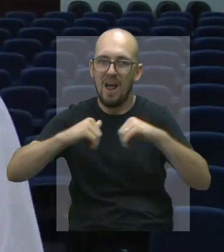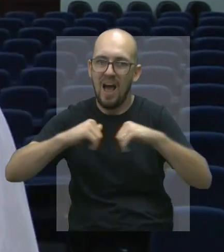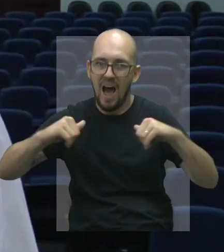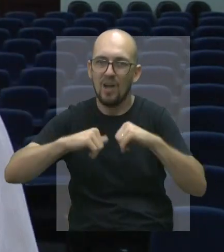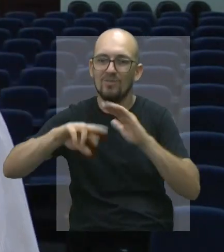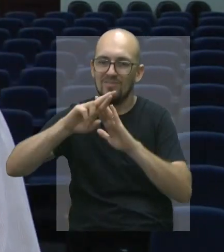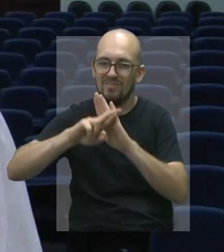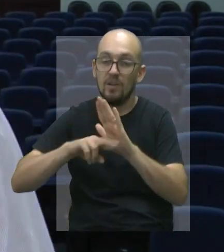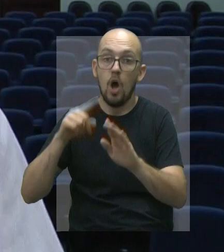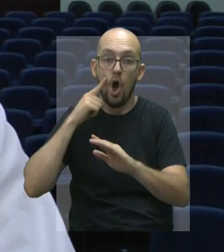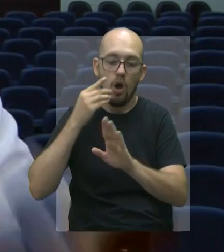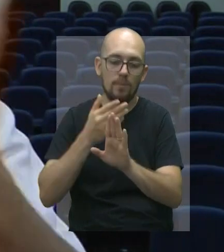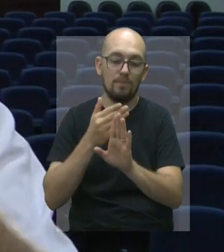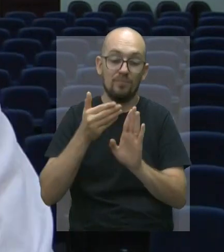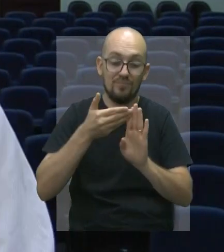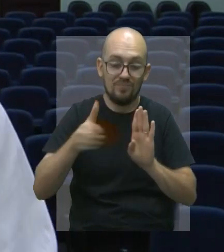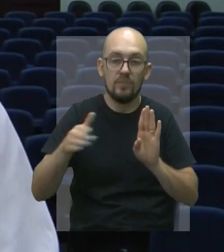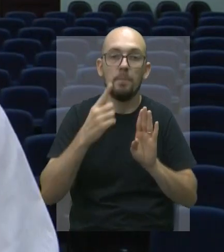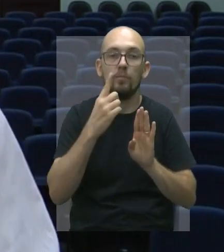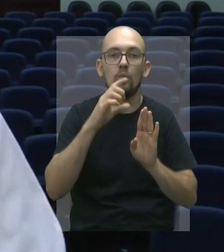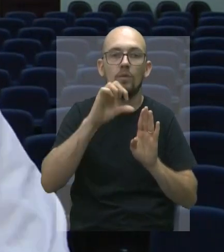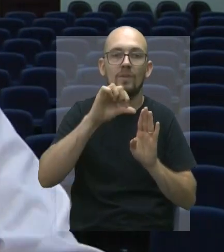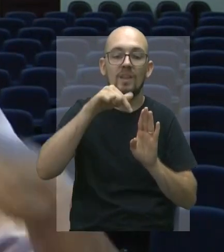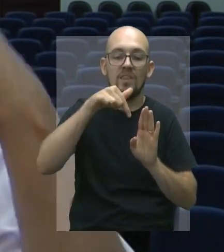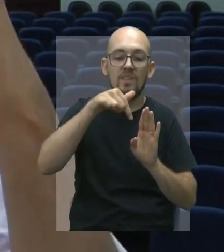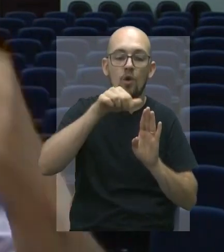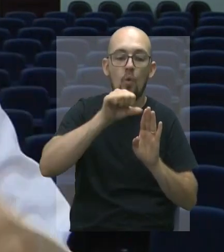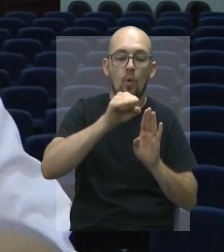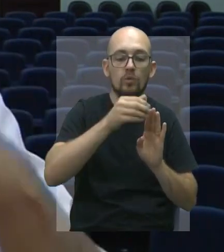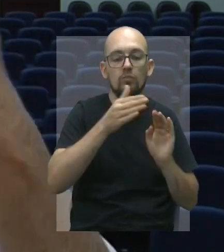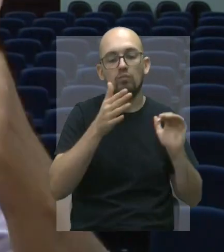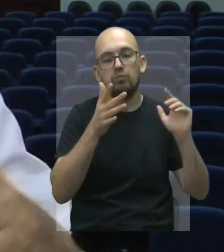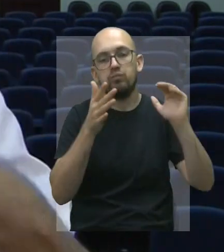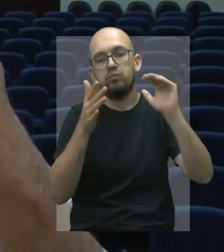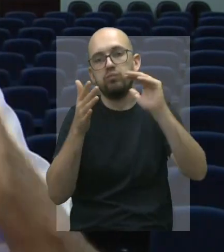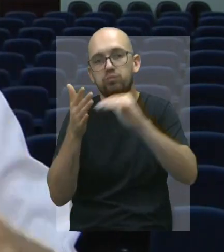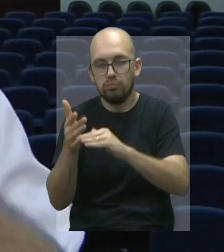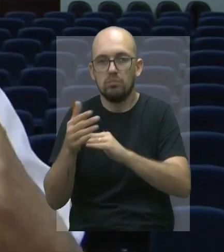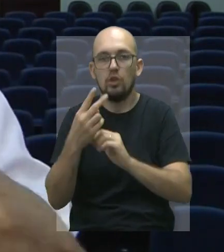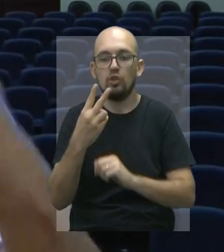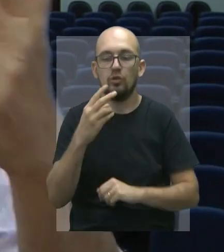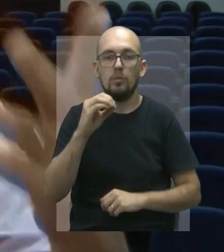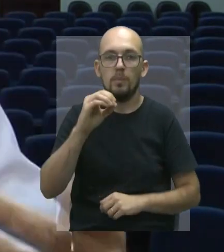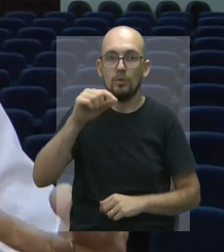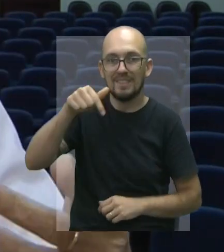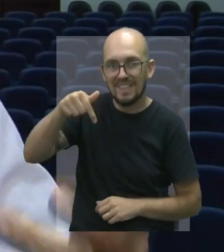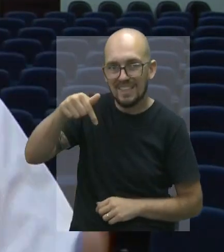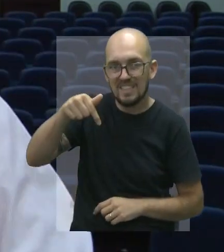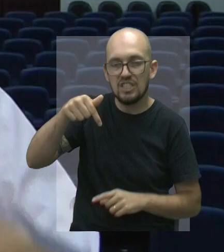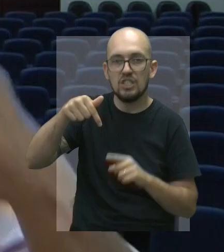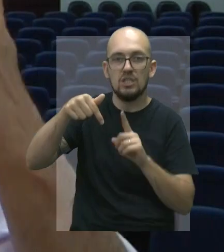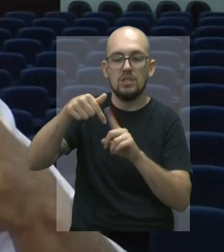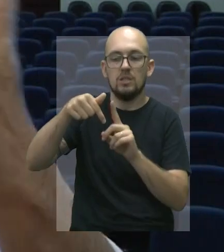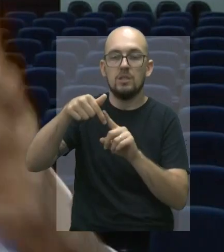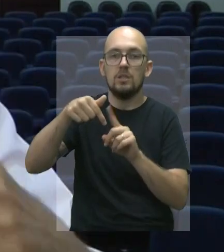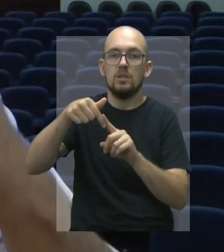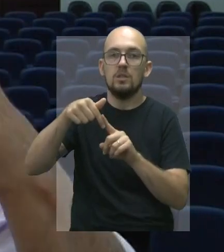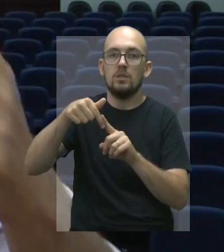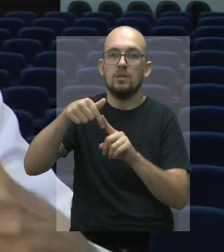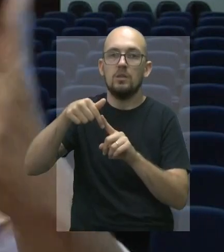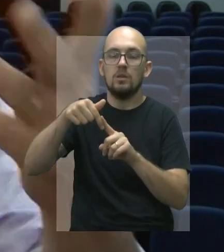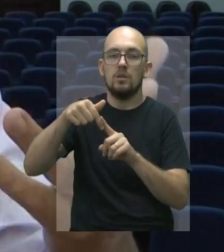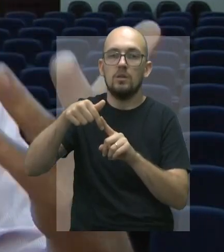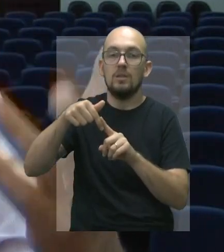de 1978 até 2007 estariam sujeitas para serem regularizadas às normas